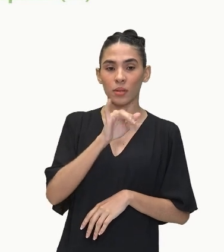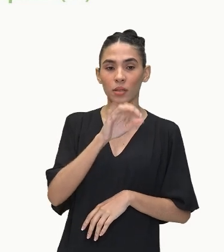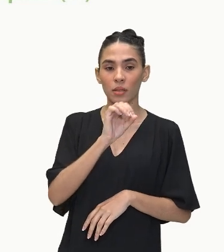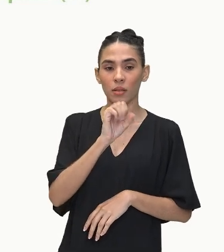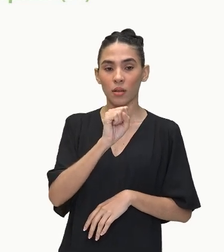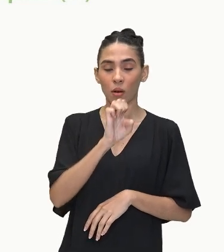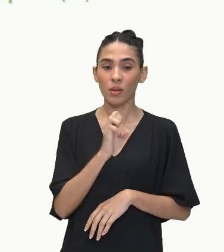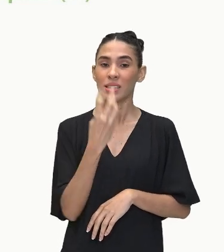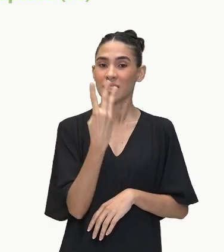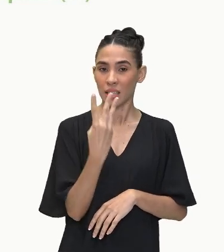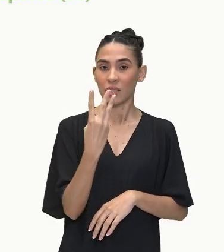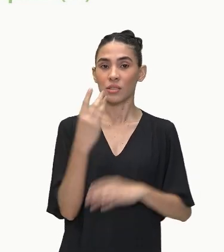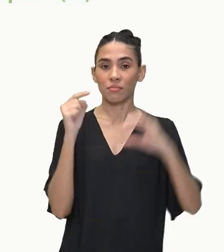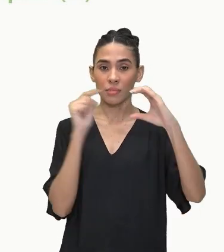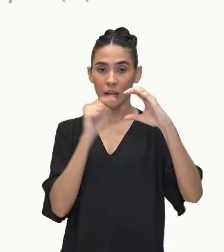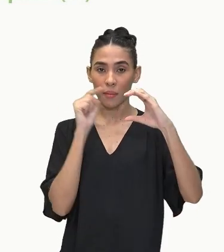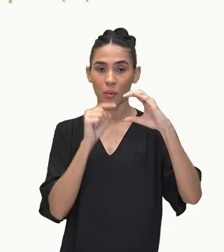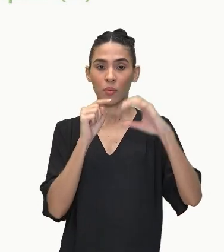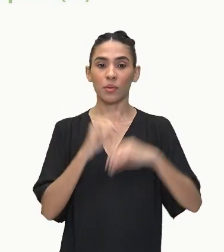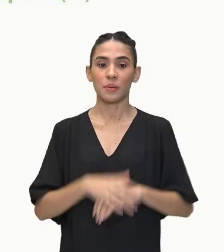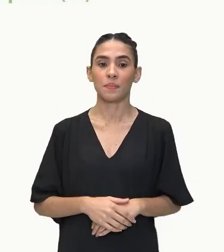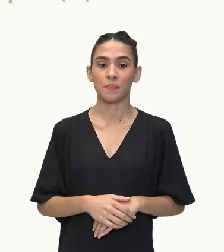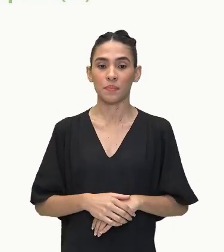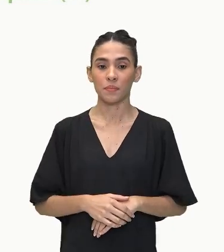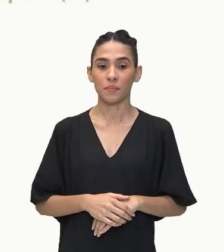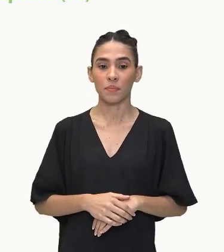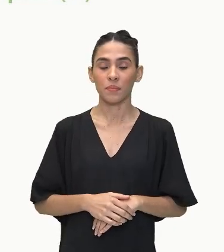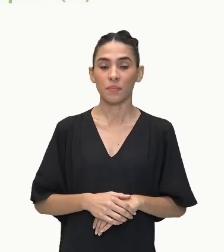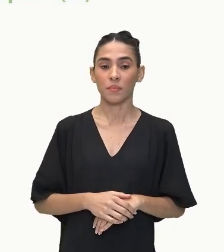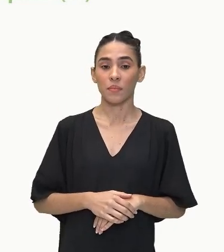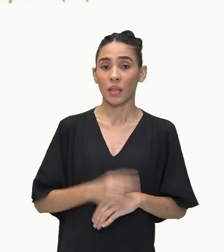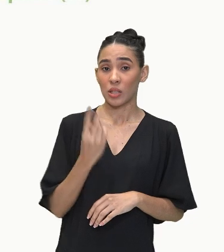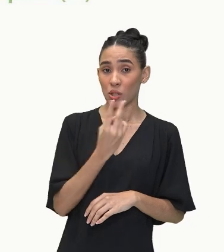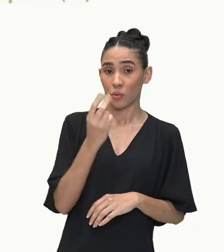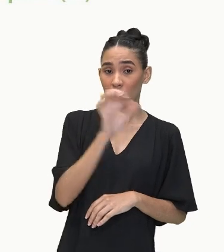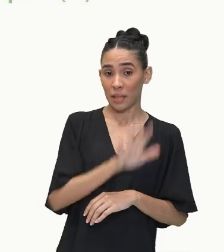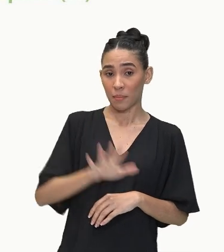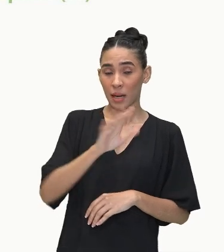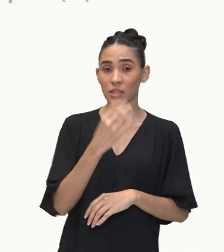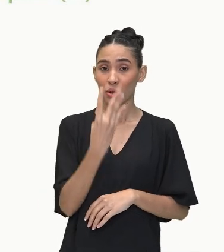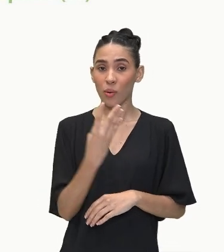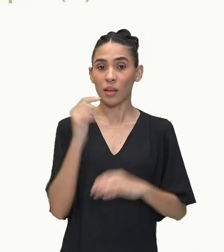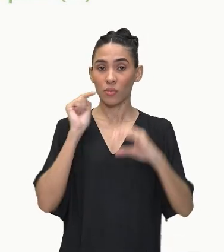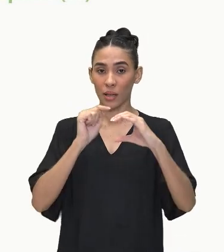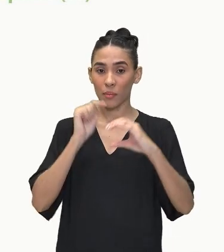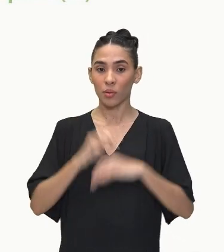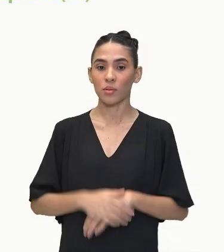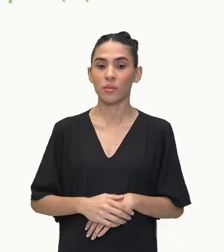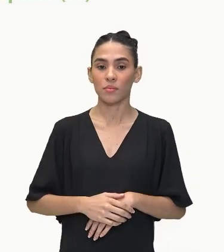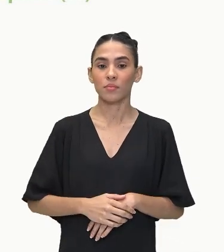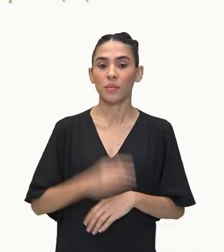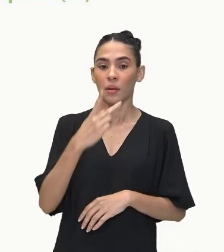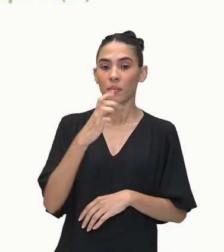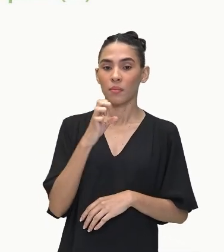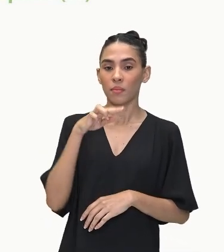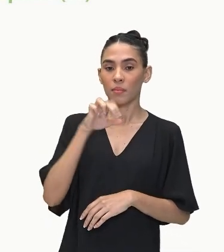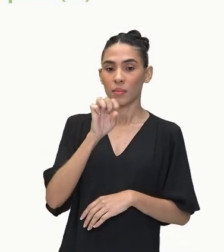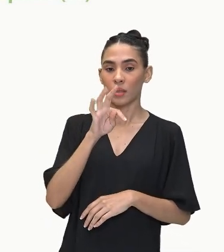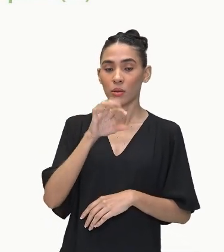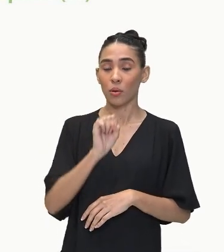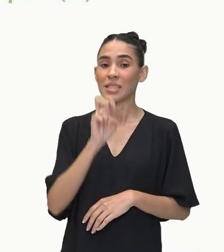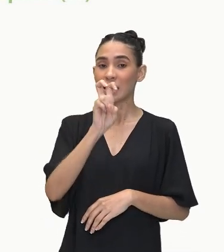1, 2, 3, e assim sucessivamente. Tetrose, porque tem 4 carbonos. Pentose, porque tem